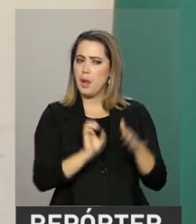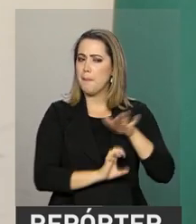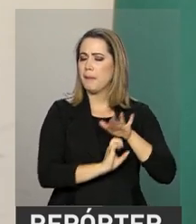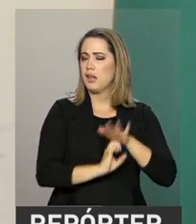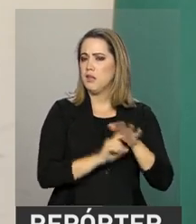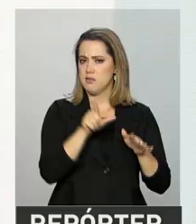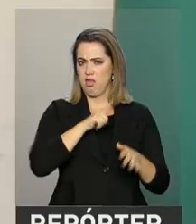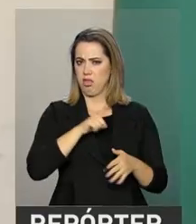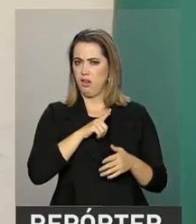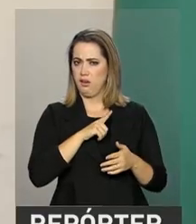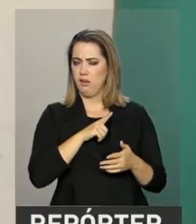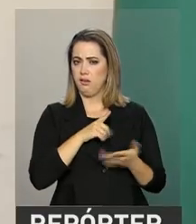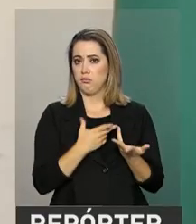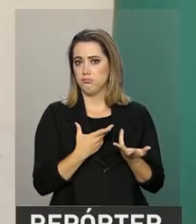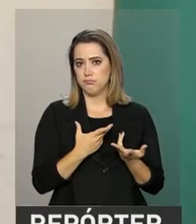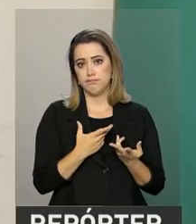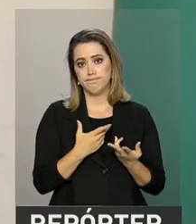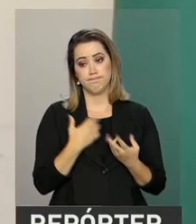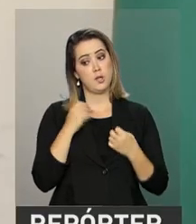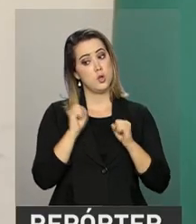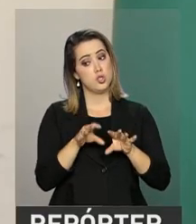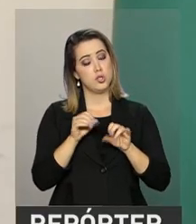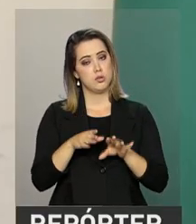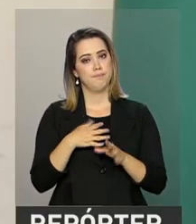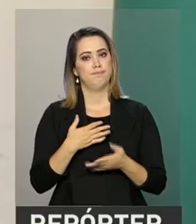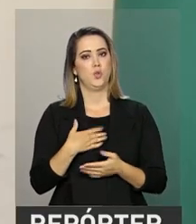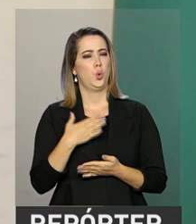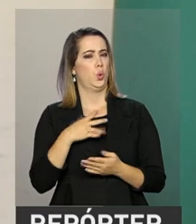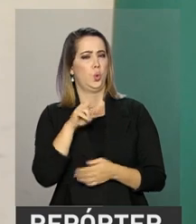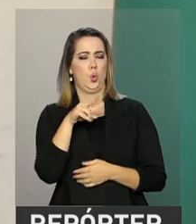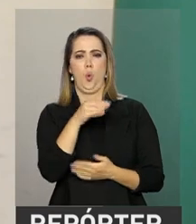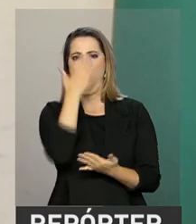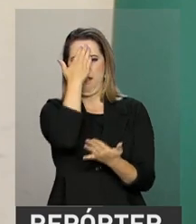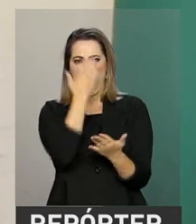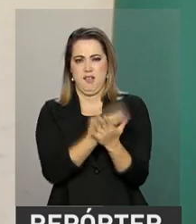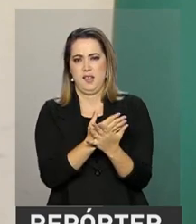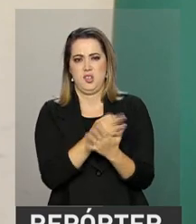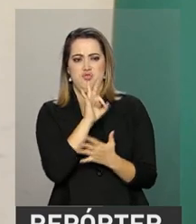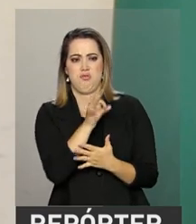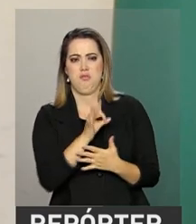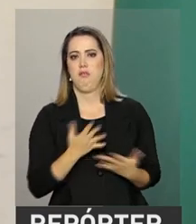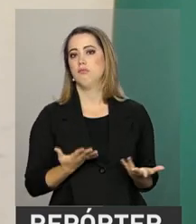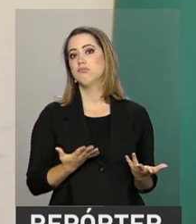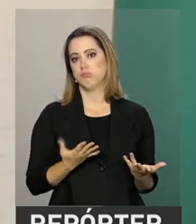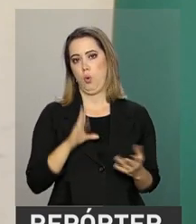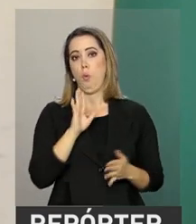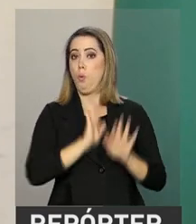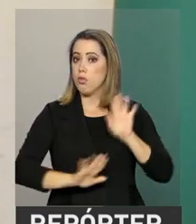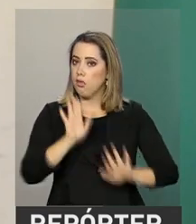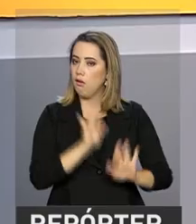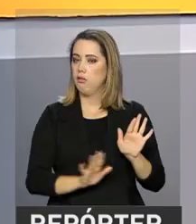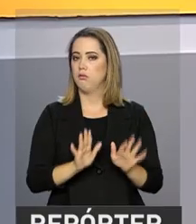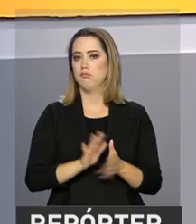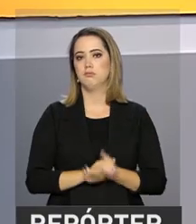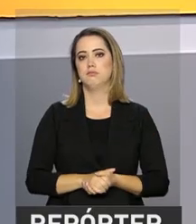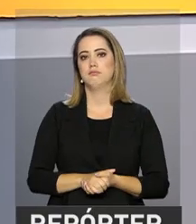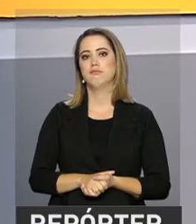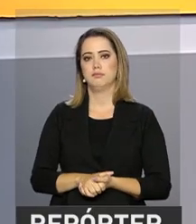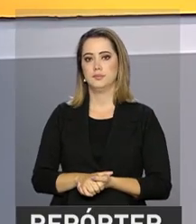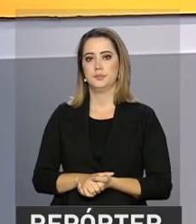pessoa que fez a proposta, e é isso que a gente orienta. Desconfie, o núcleo tá aqui à disposição da sociedade.